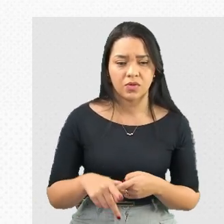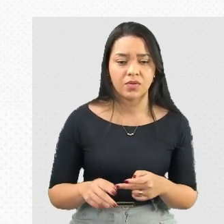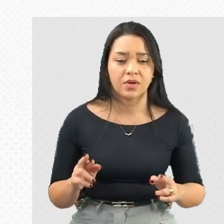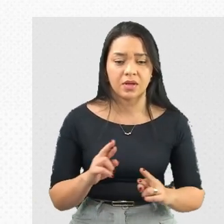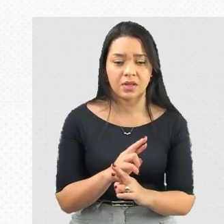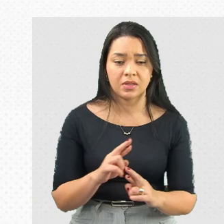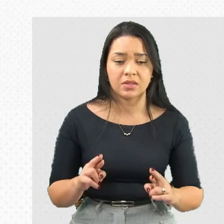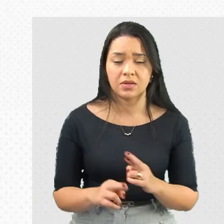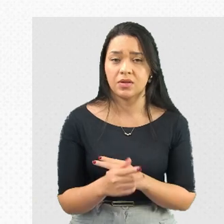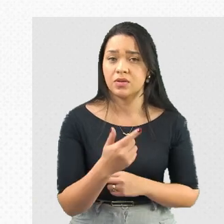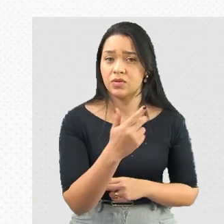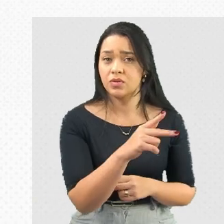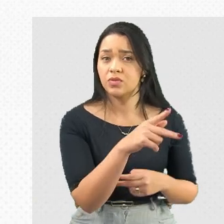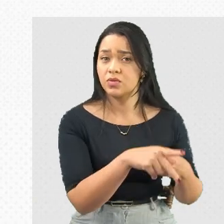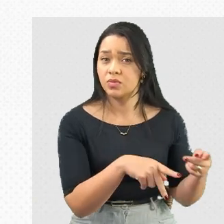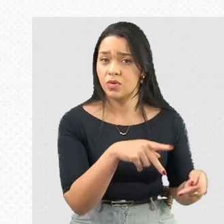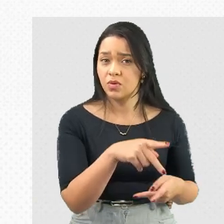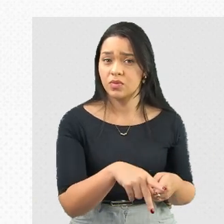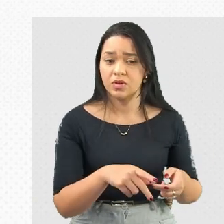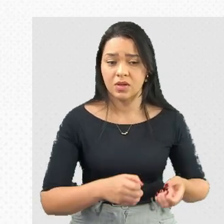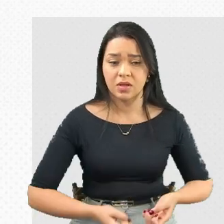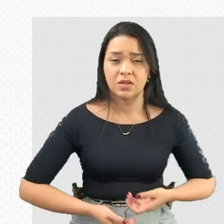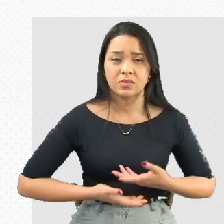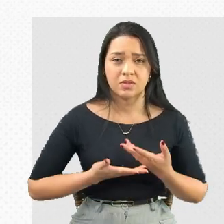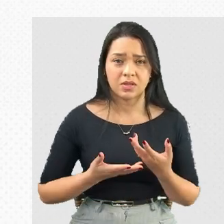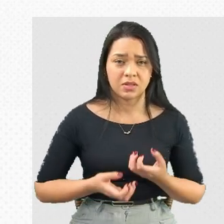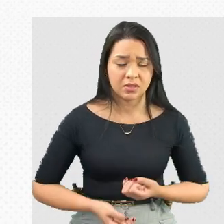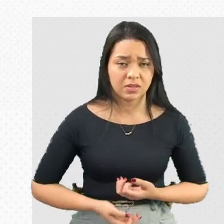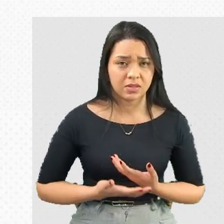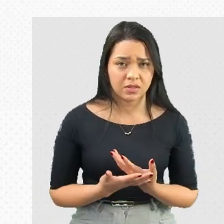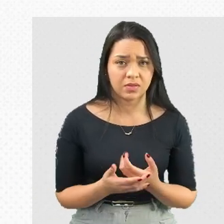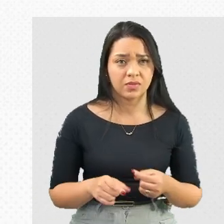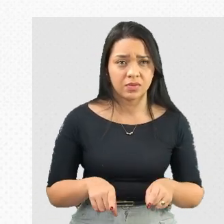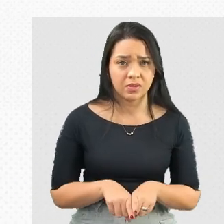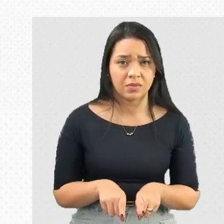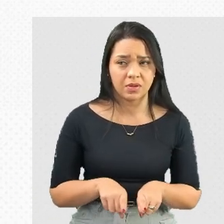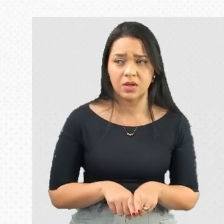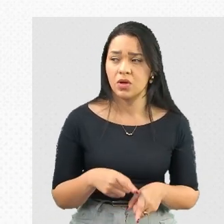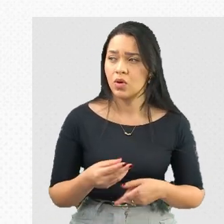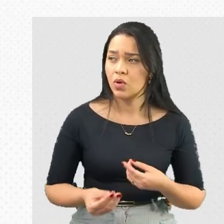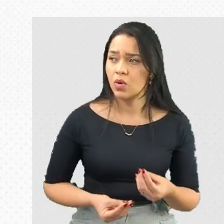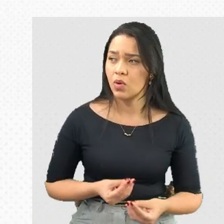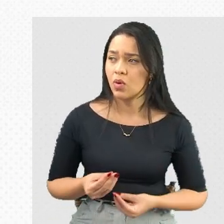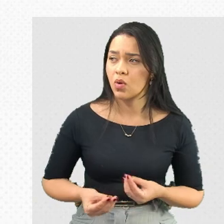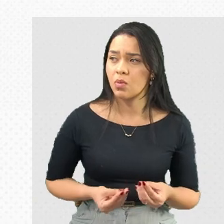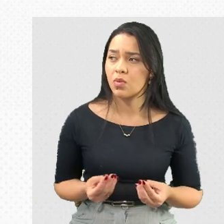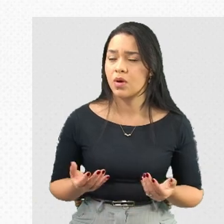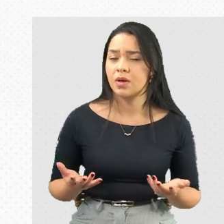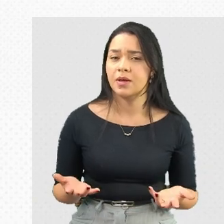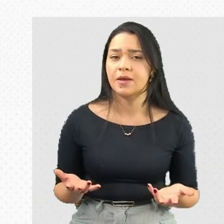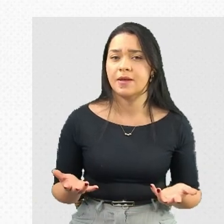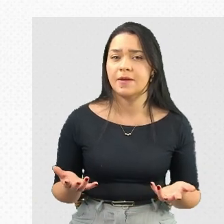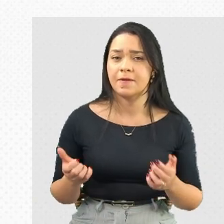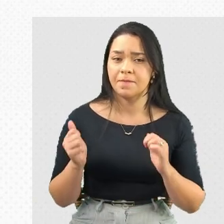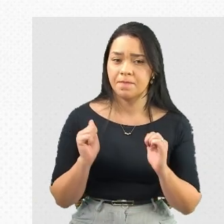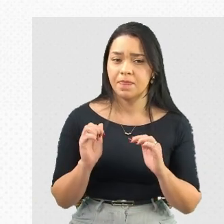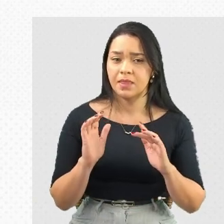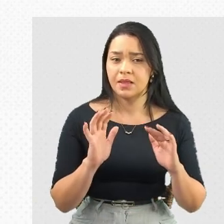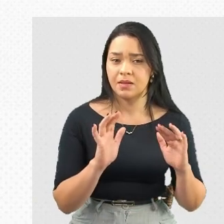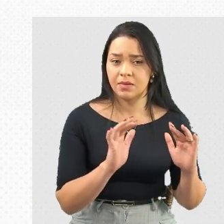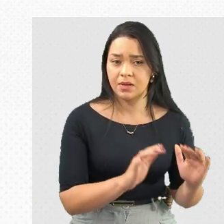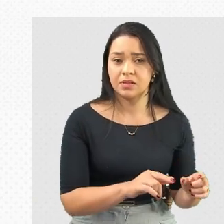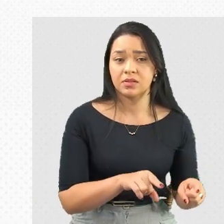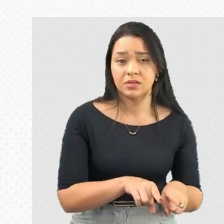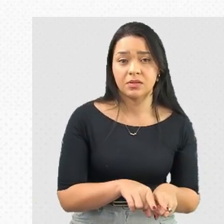povos. E aí isso é muito expressivo, né? De como os migrantes,